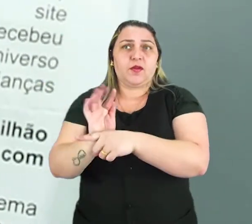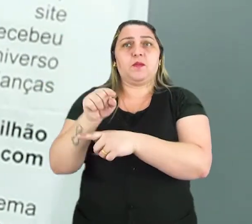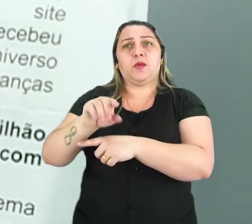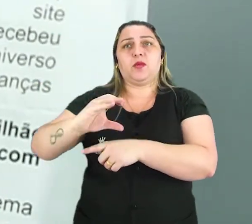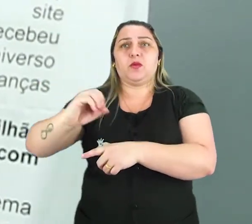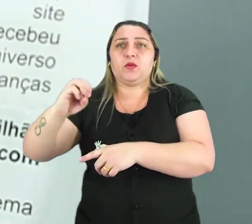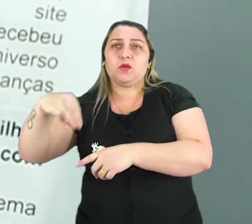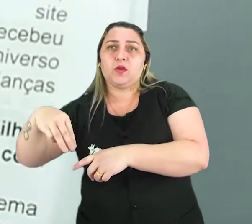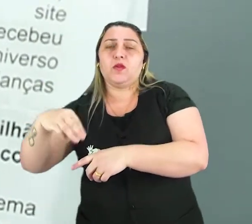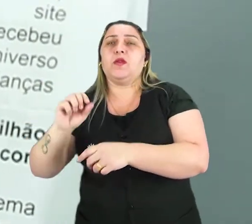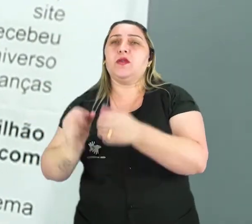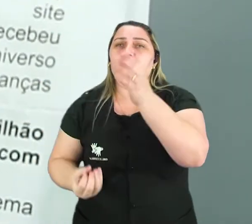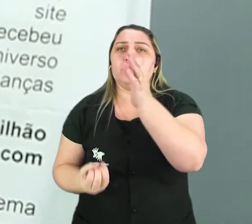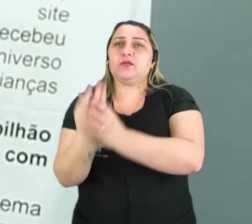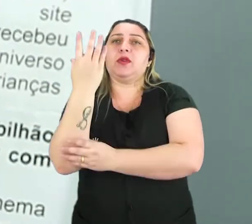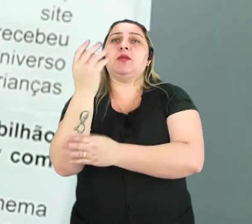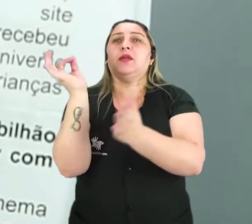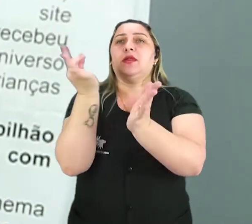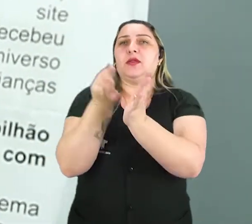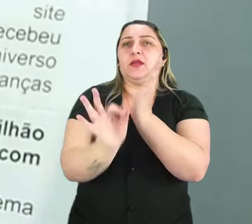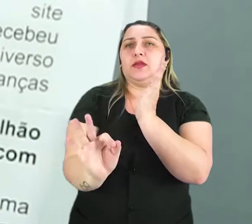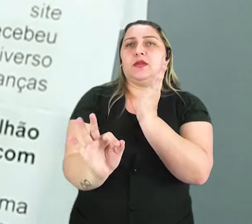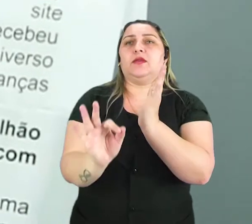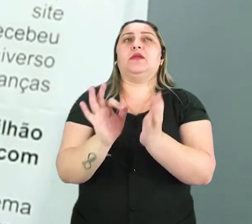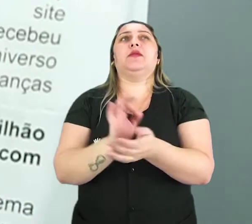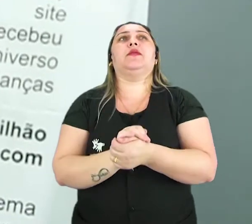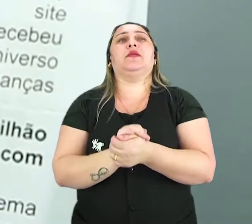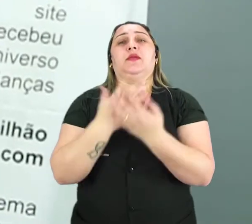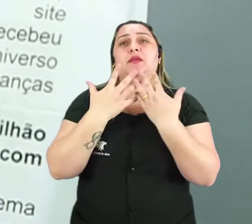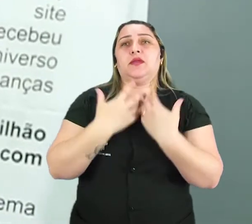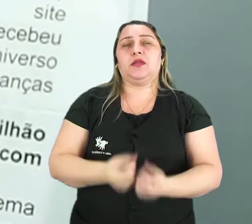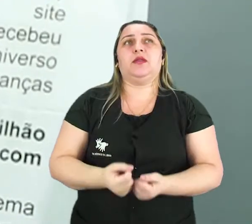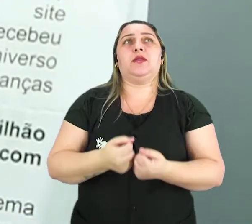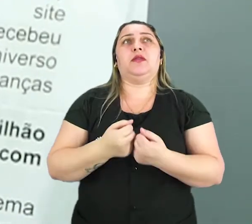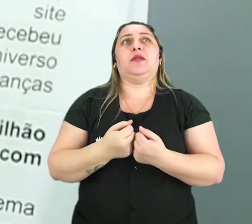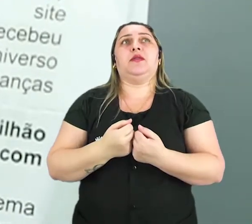www.turmadamonicafilme.com.br. Ele foi criado para as inscrições. Ele recebeu, ó,